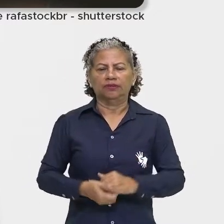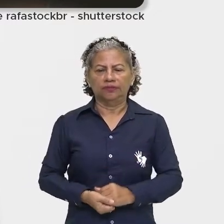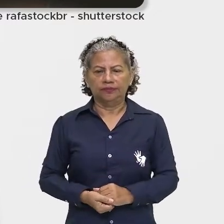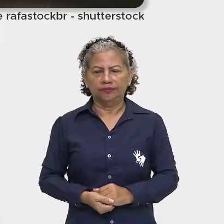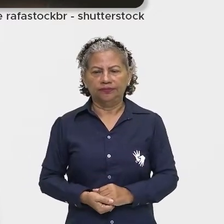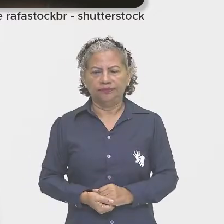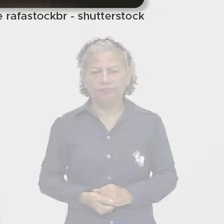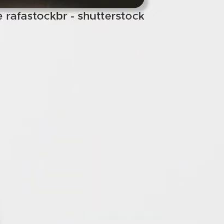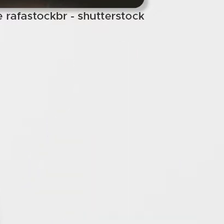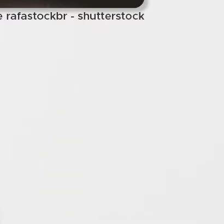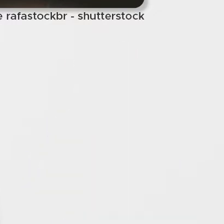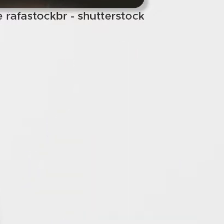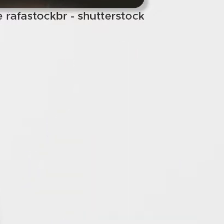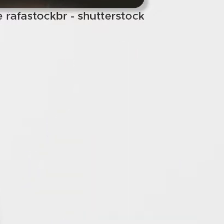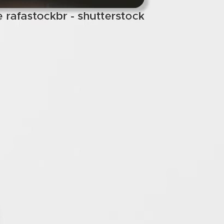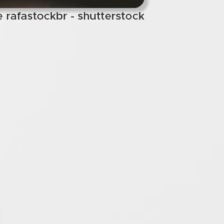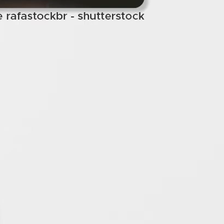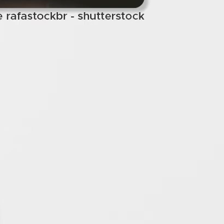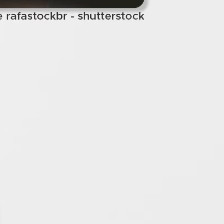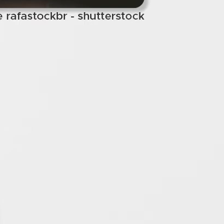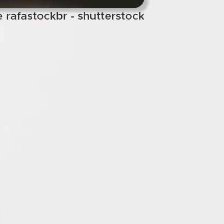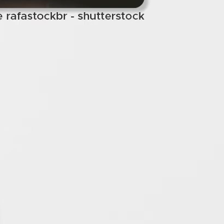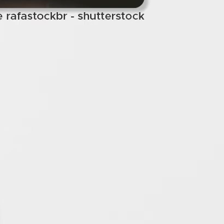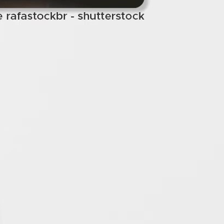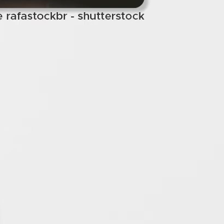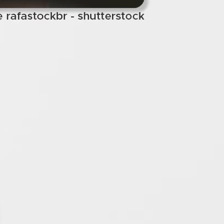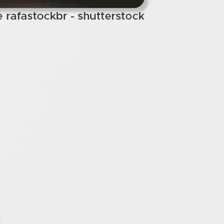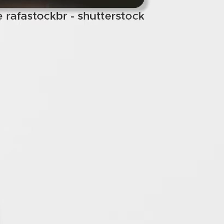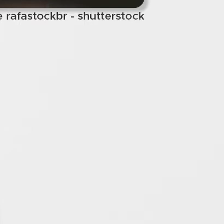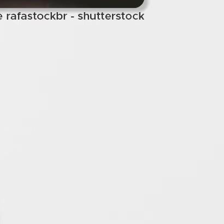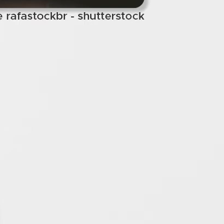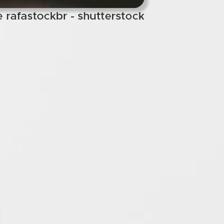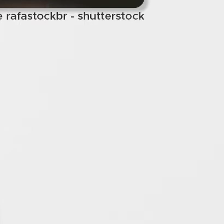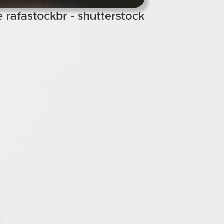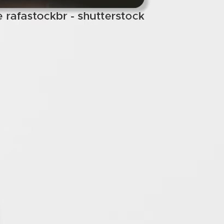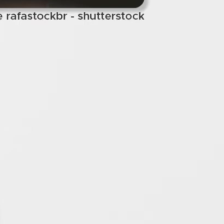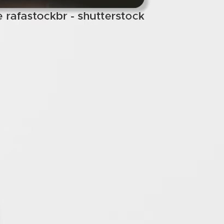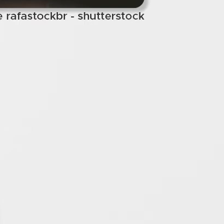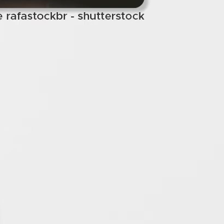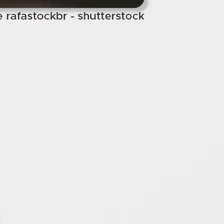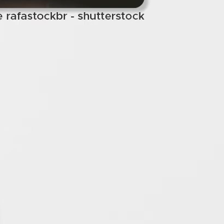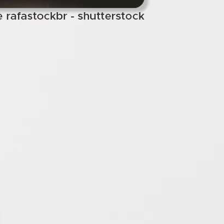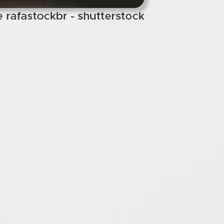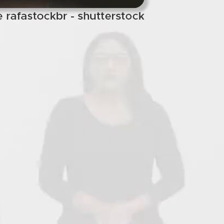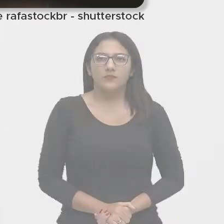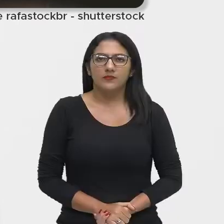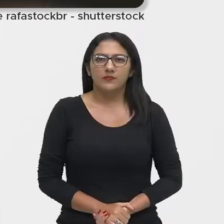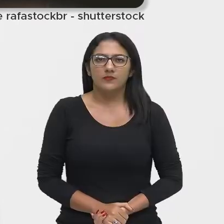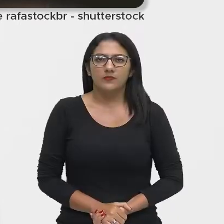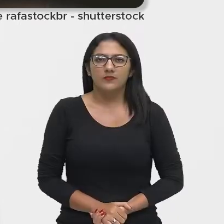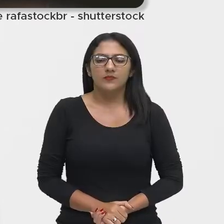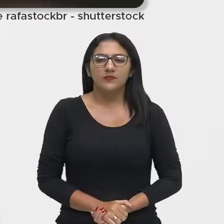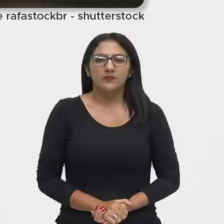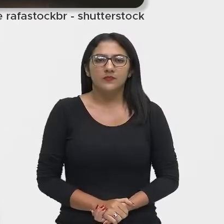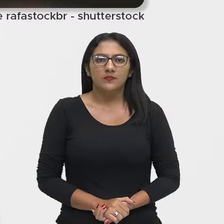disso. Assim como é importante ter um bom currículo, é importante saber como enviá-lo para a vaga desejada. Uma